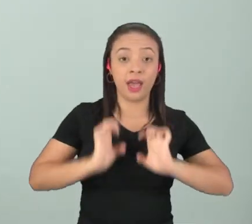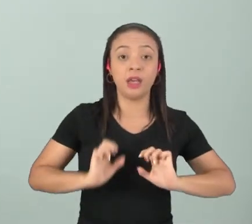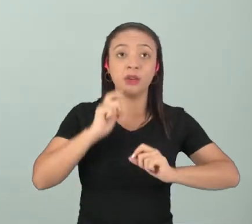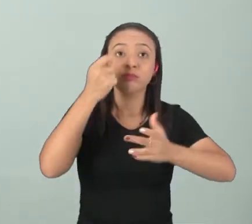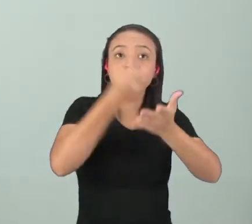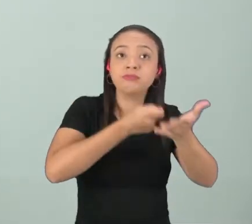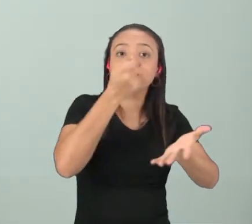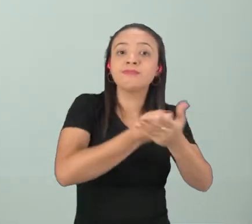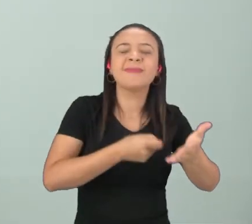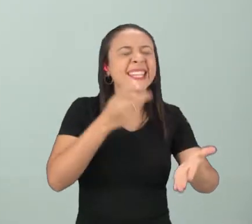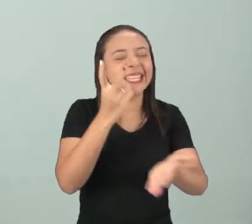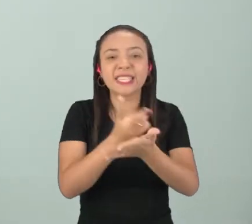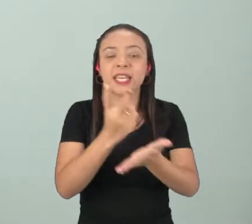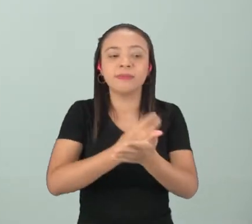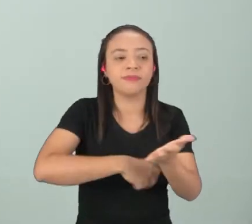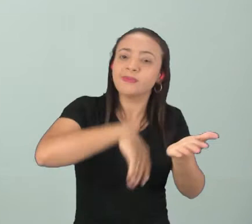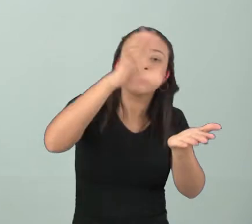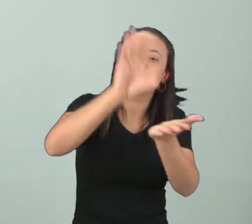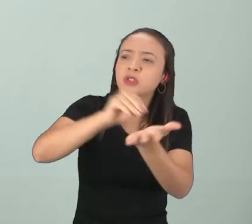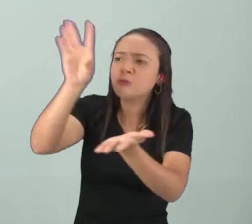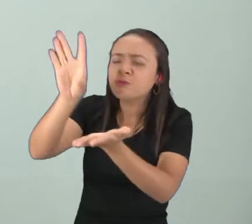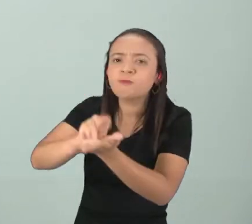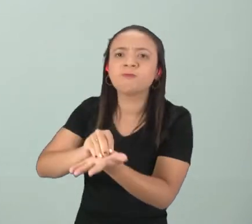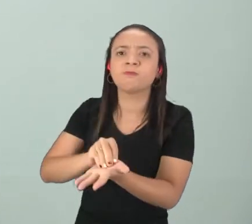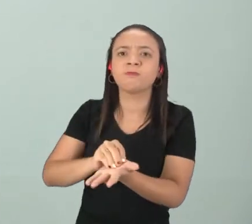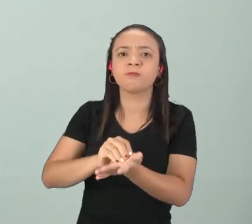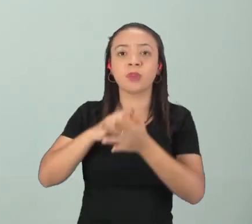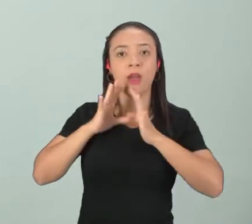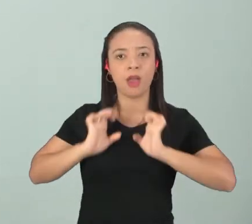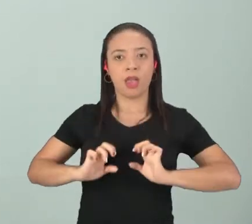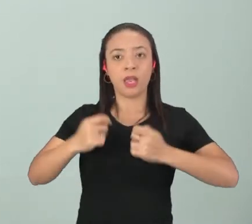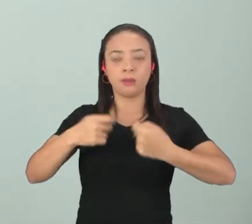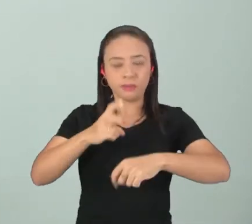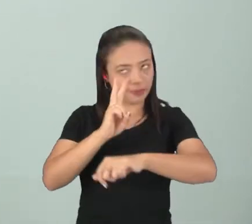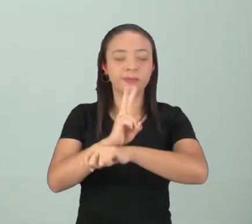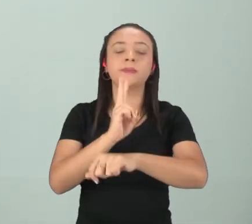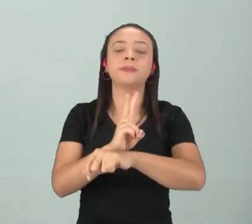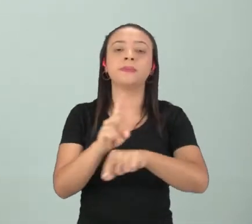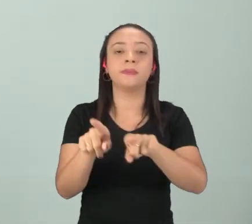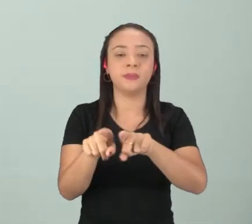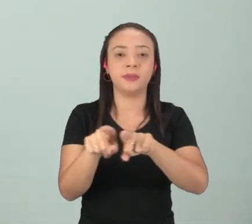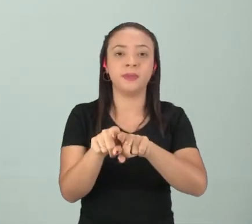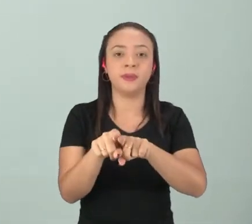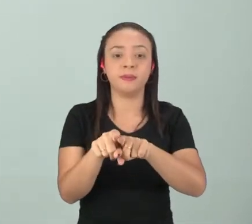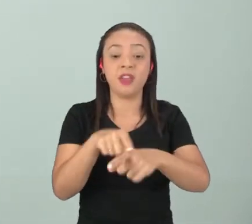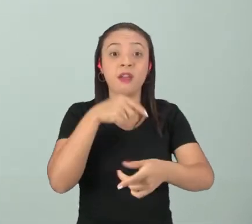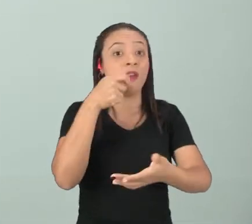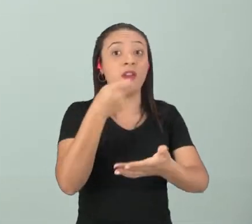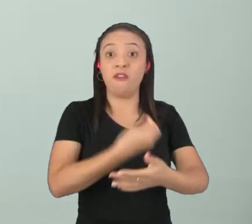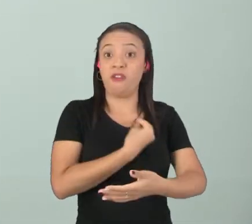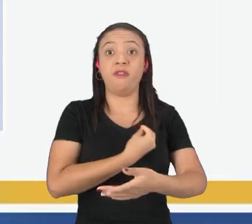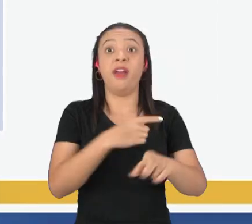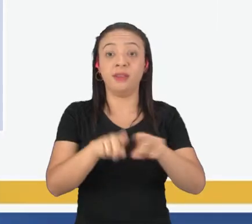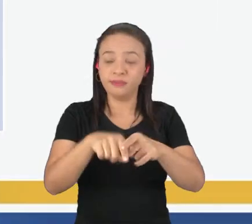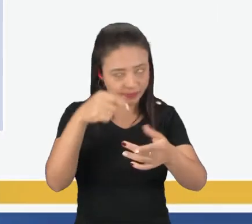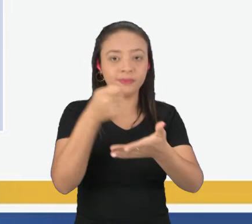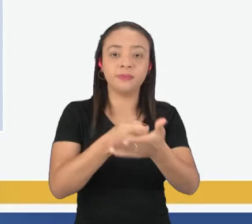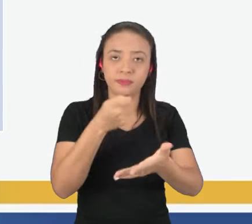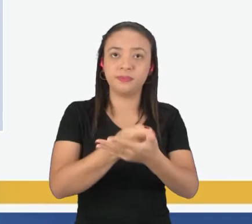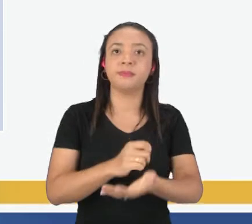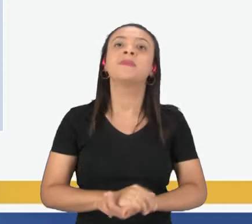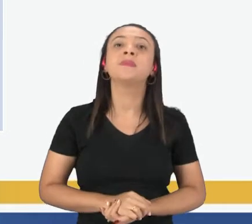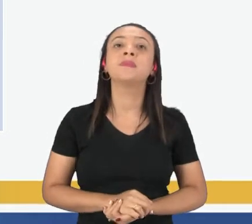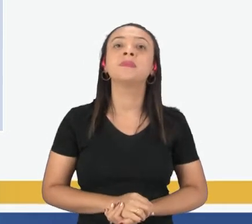discussão permanente de modelos éticos. Há modelos éticos que a gente tem que preservar, manter e pôr em prática.